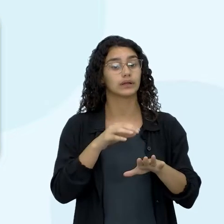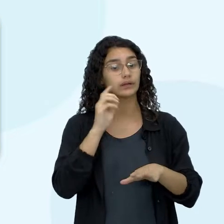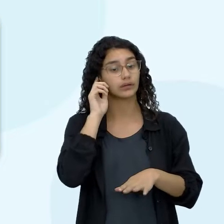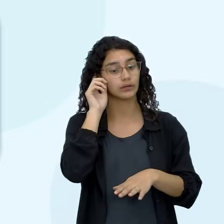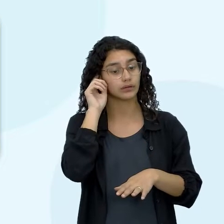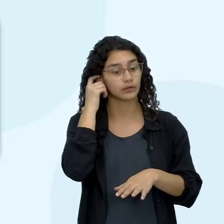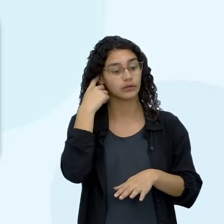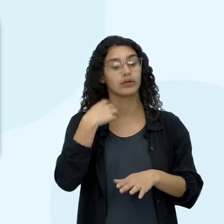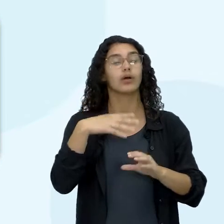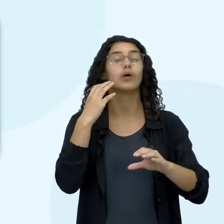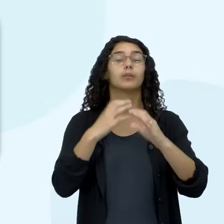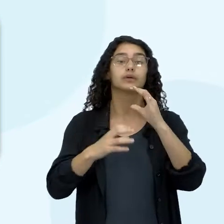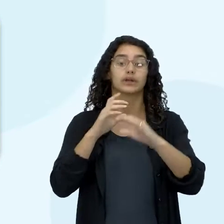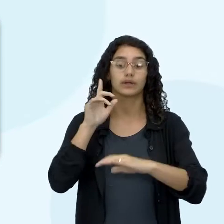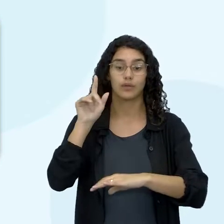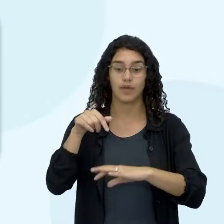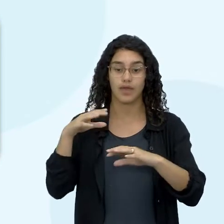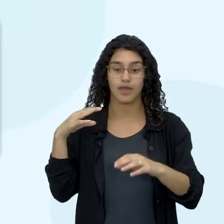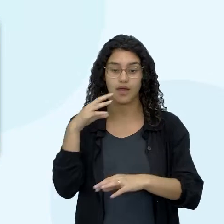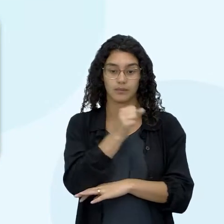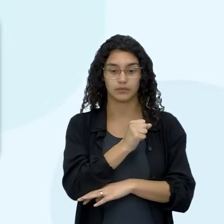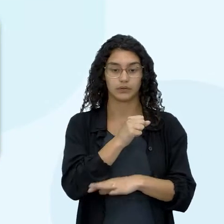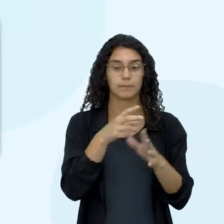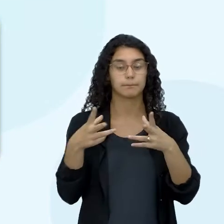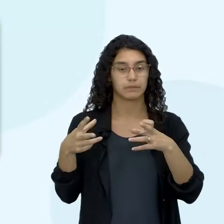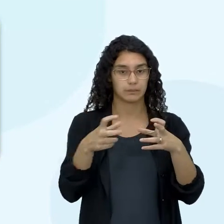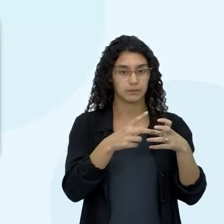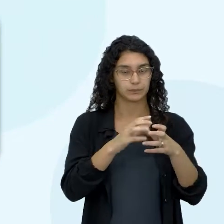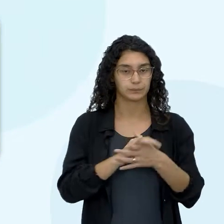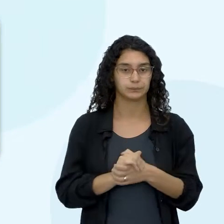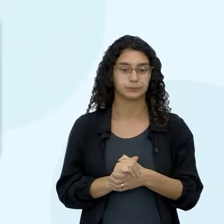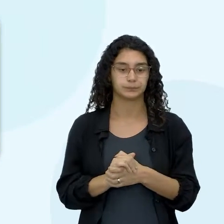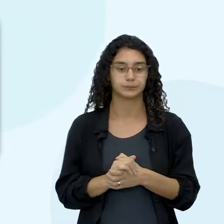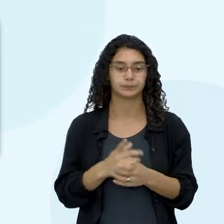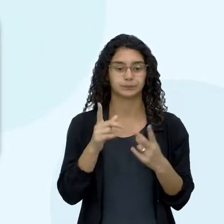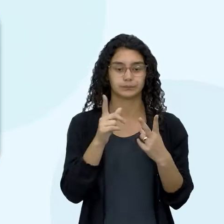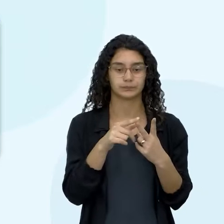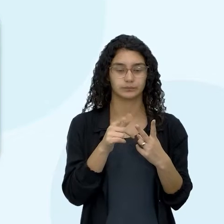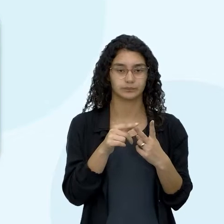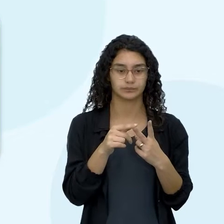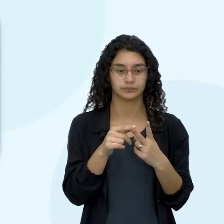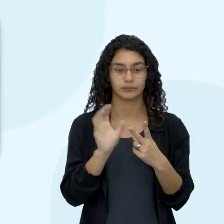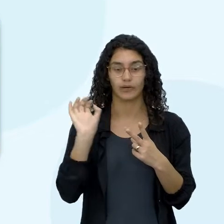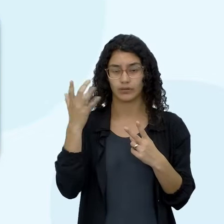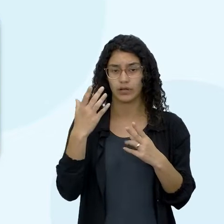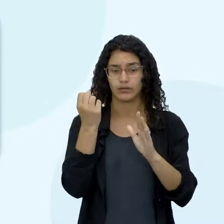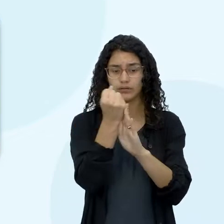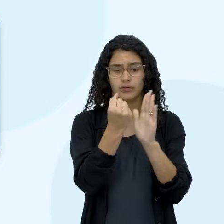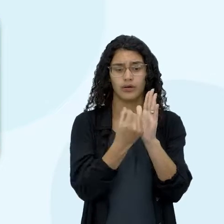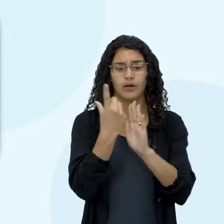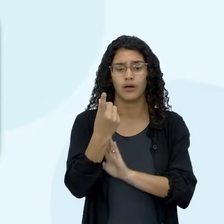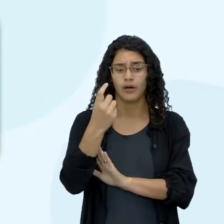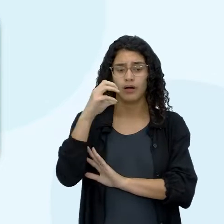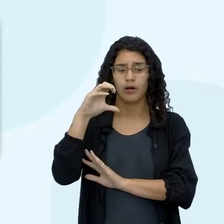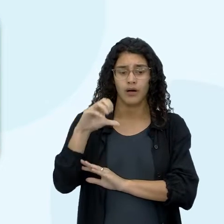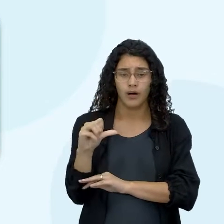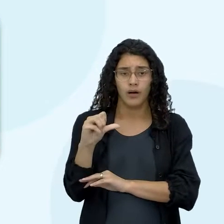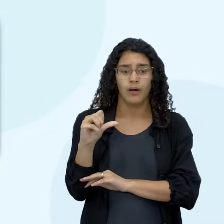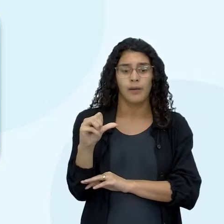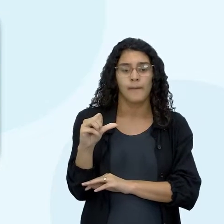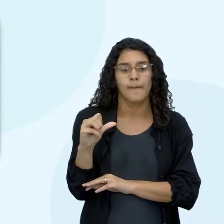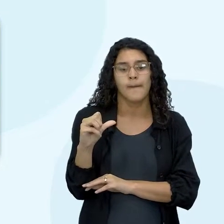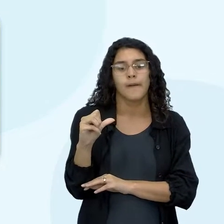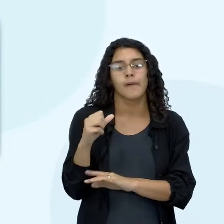e comunicação são vitais nessa perspectiva. A segunda acontece no século XIX, com